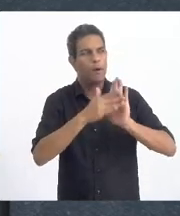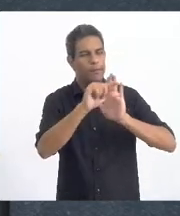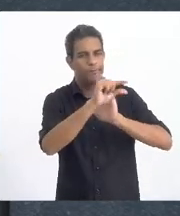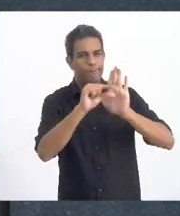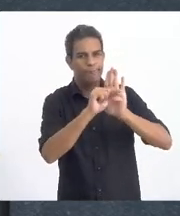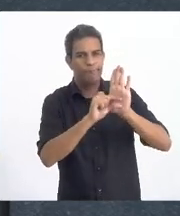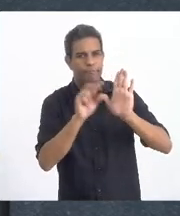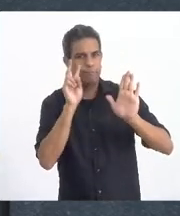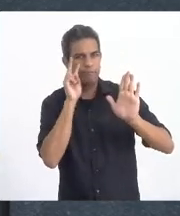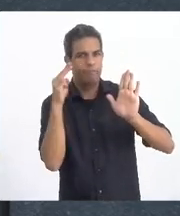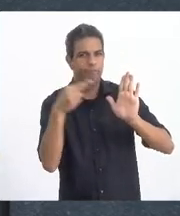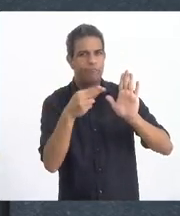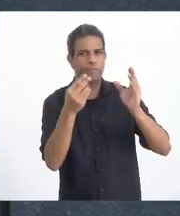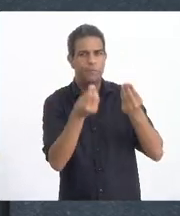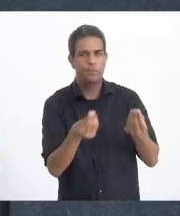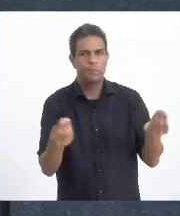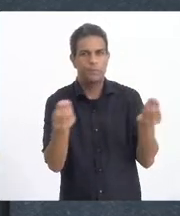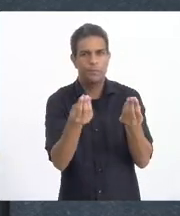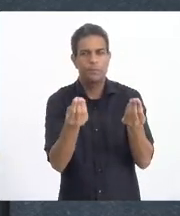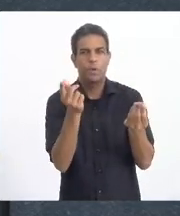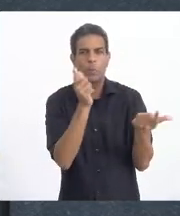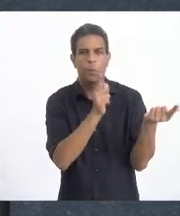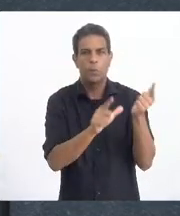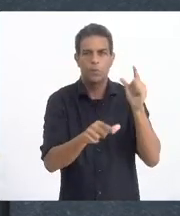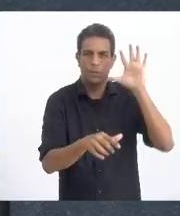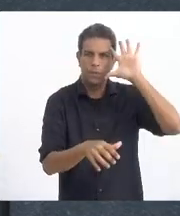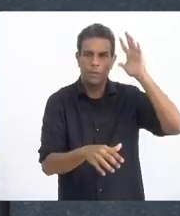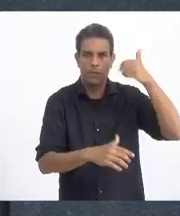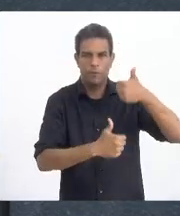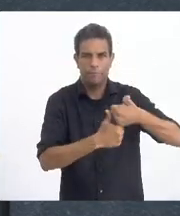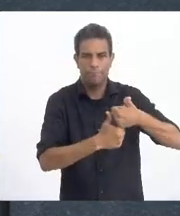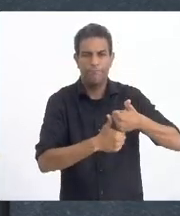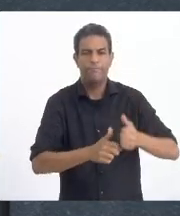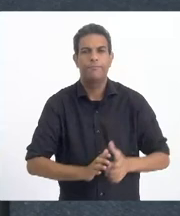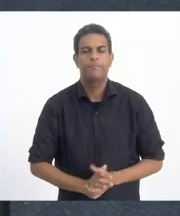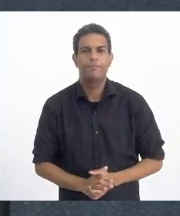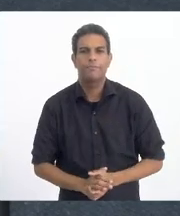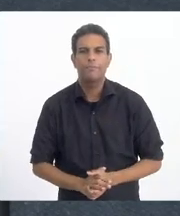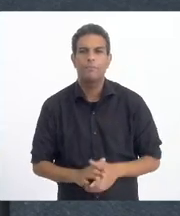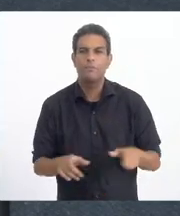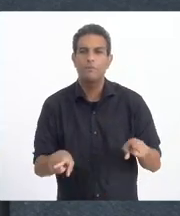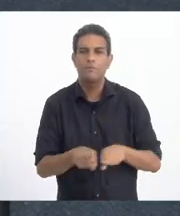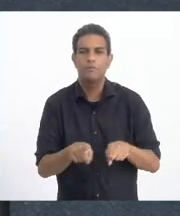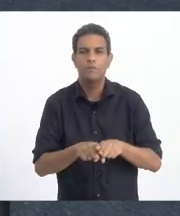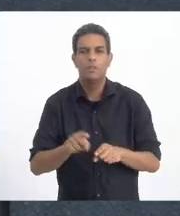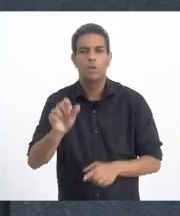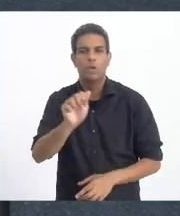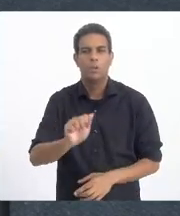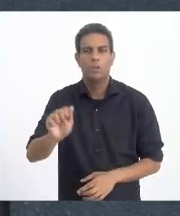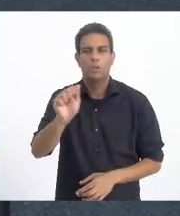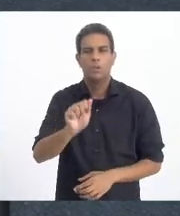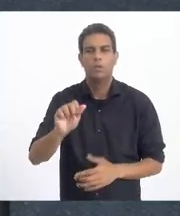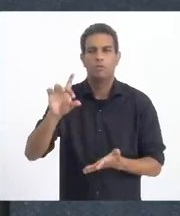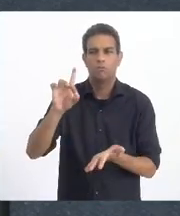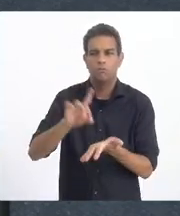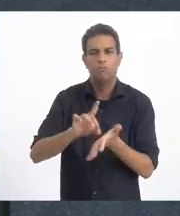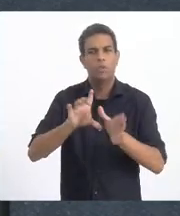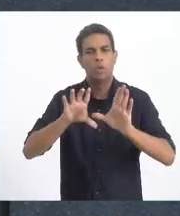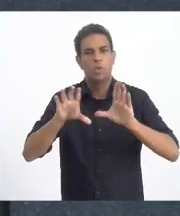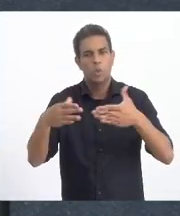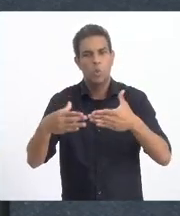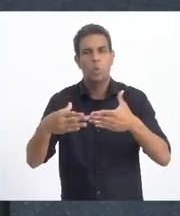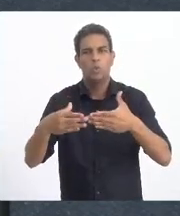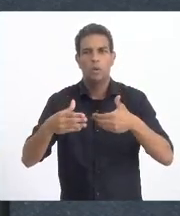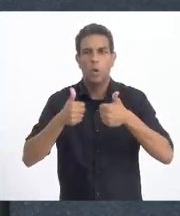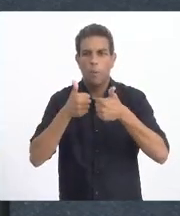encaminhamos, muitas já foram até absorvidas pelo substitutivo. E antes falo aqui em nome da Associação de Oficiais, da comissão